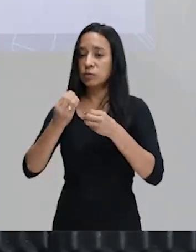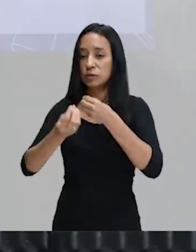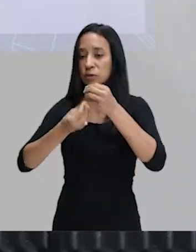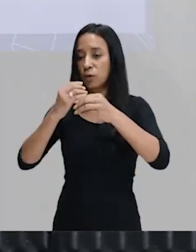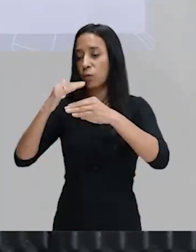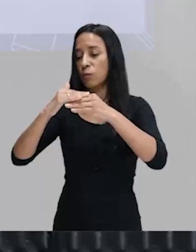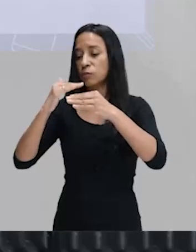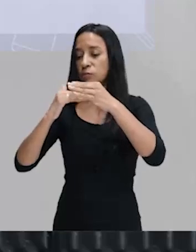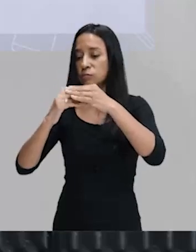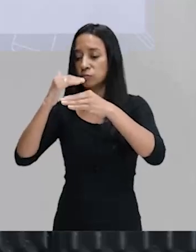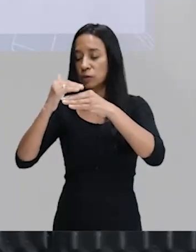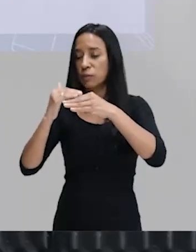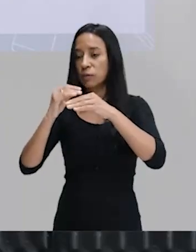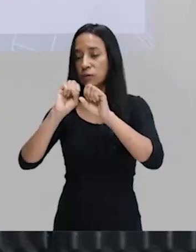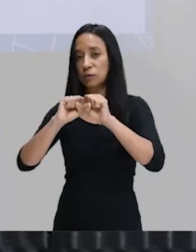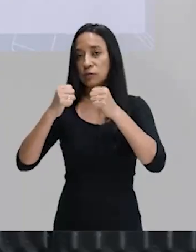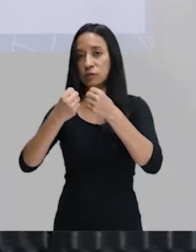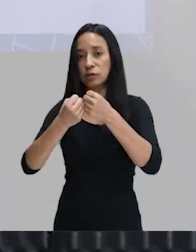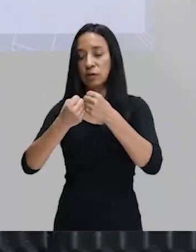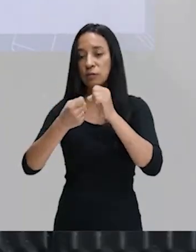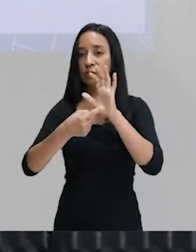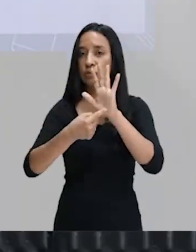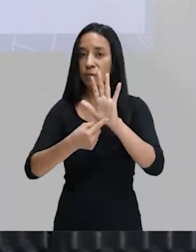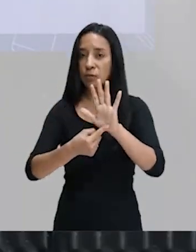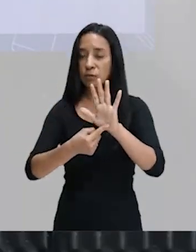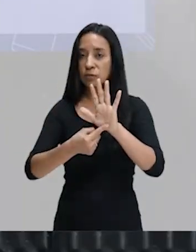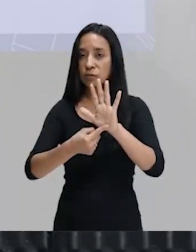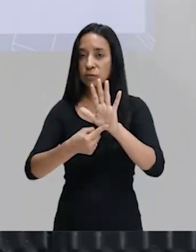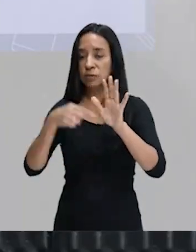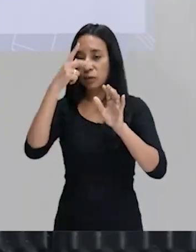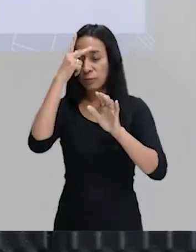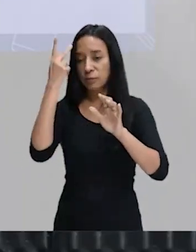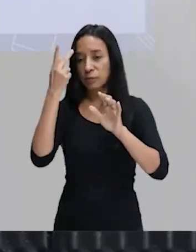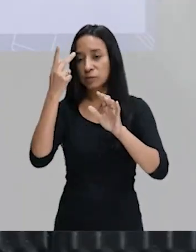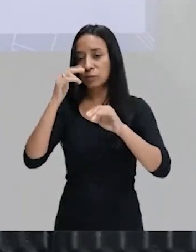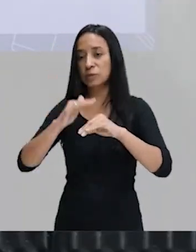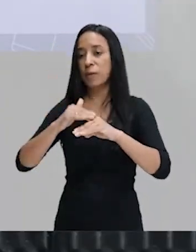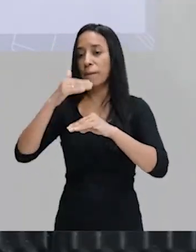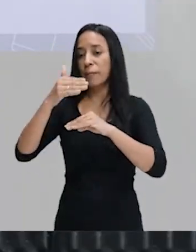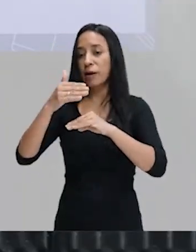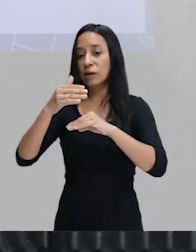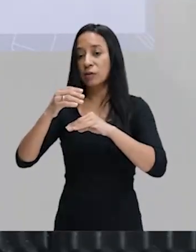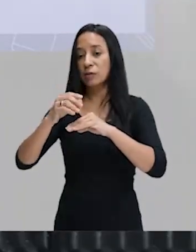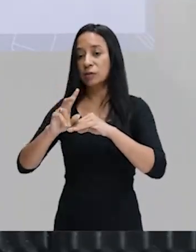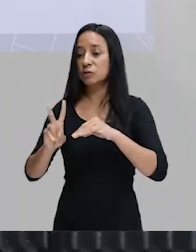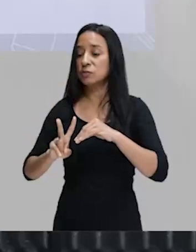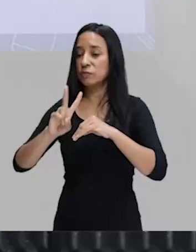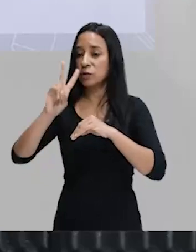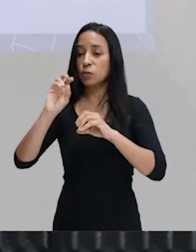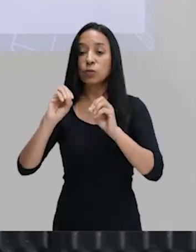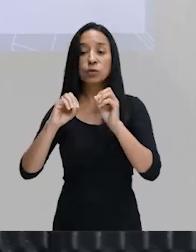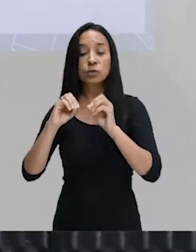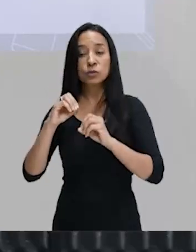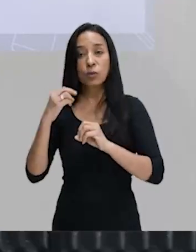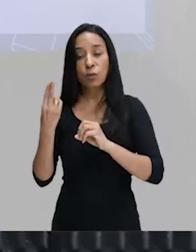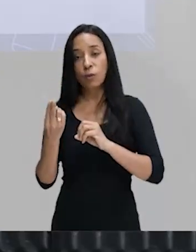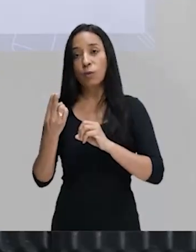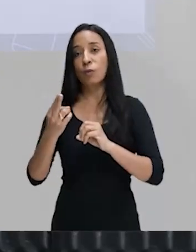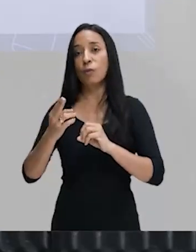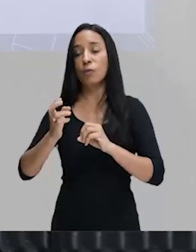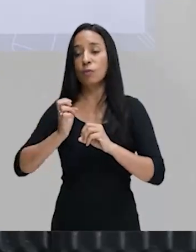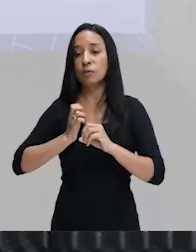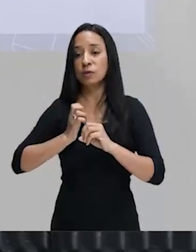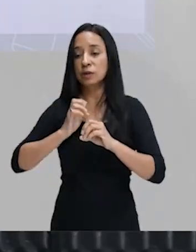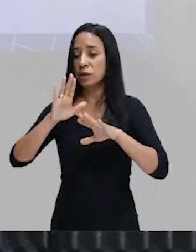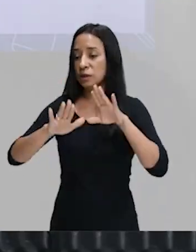camada social. E isso determina para aquelas pessoas um índice maior de prestígio ou de riqueza, dependendo de como é